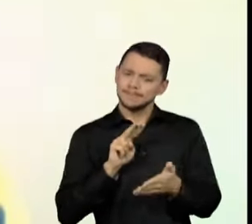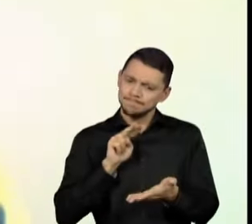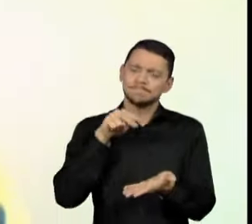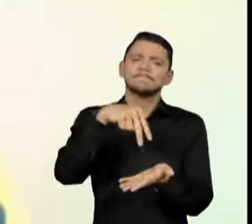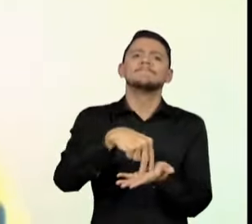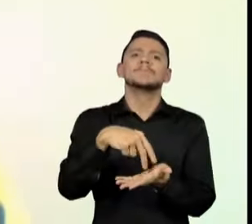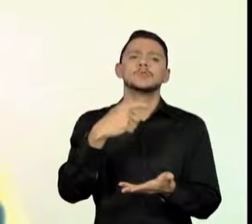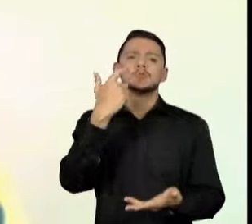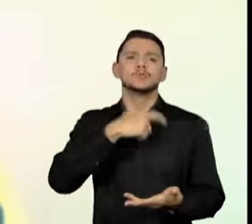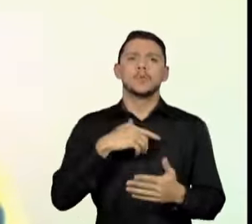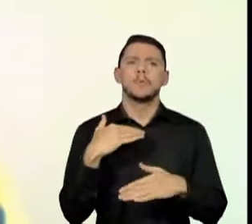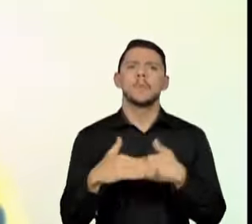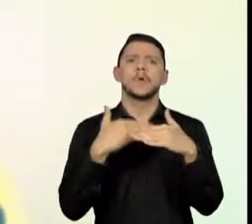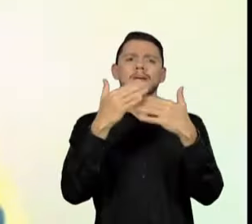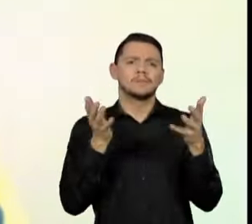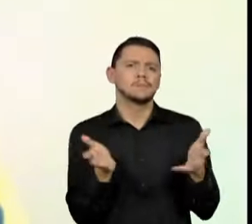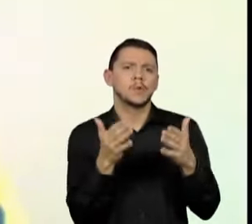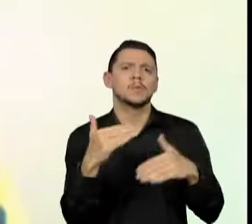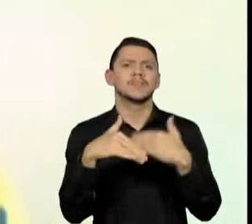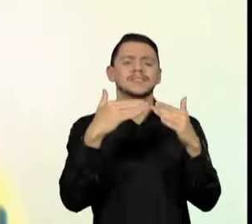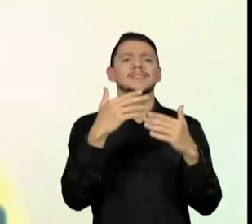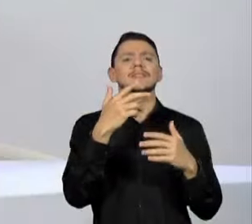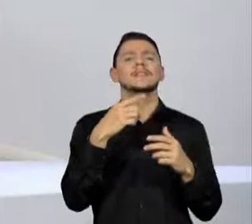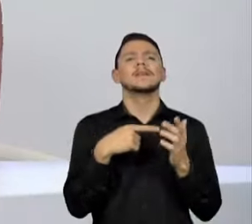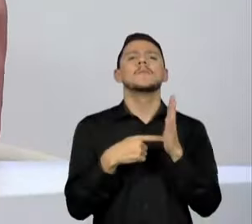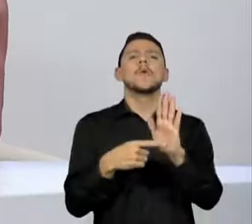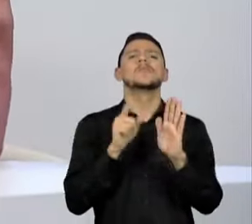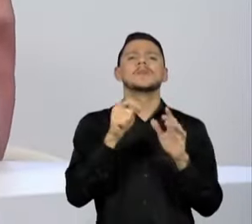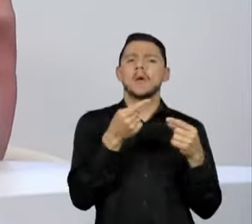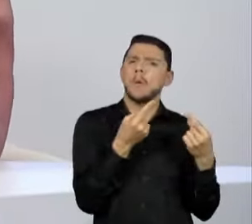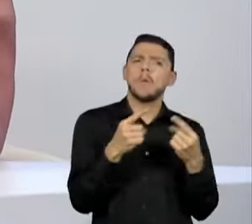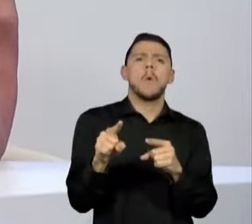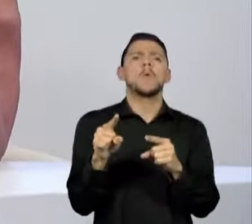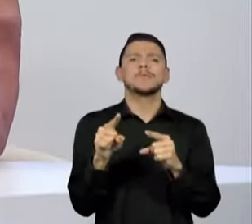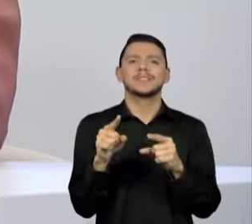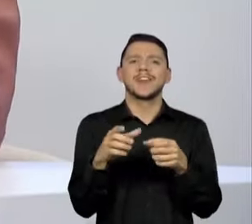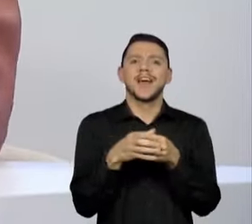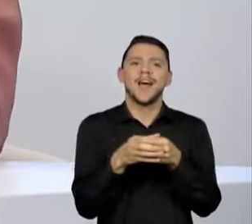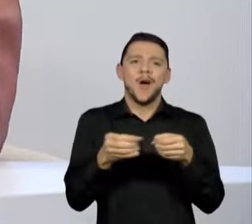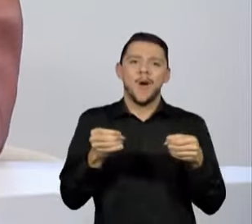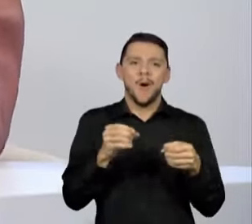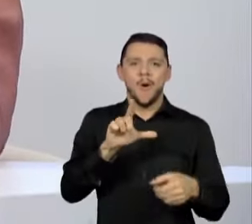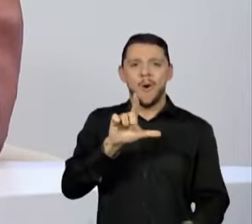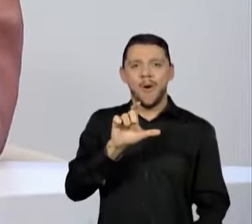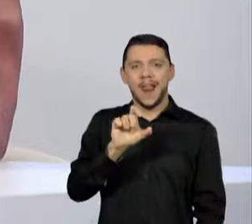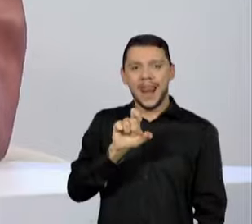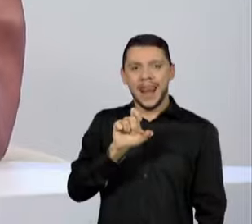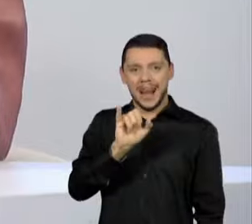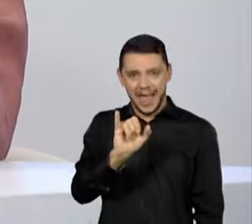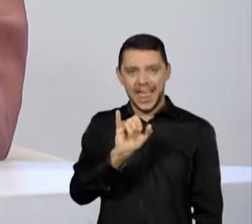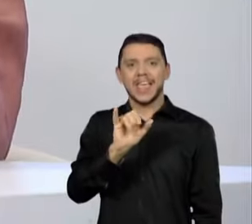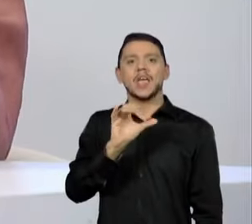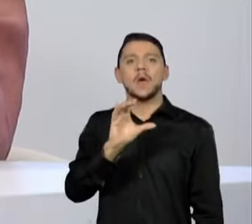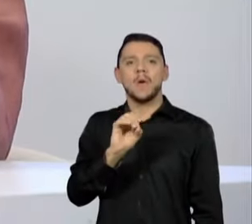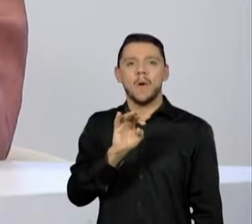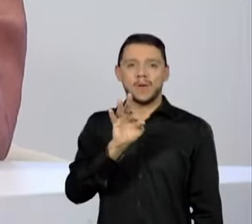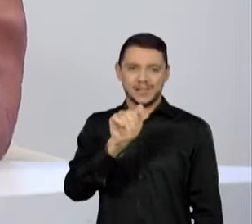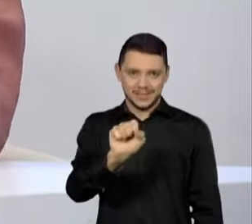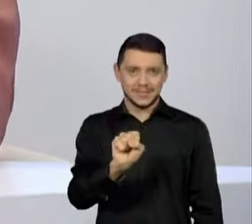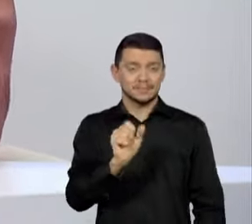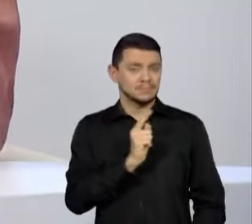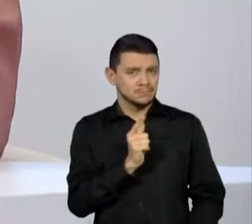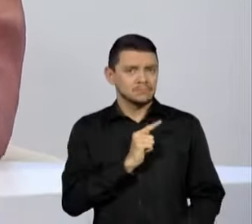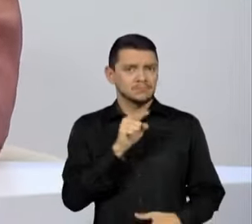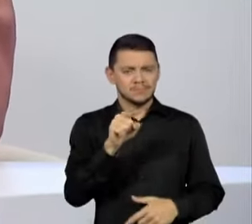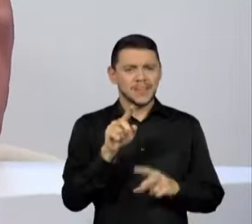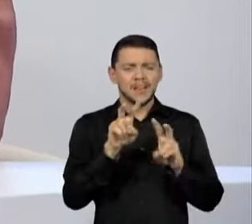diziam contrárias à lei de cotas raciais. Queria te perguntar, caberia dizer aqui que esse é um exemplo de pacto narcísico da branquitude